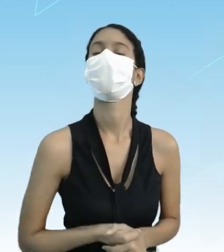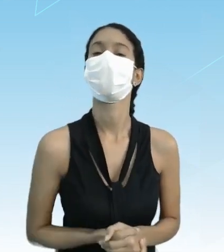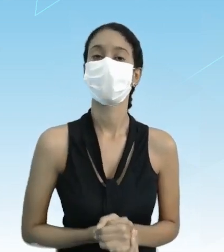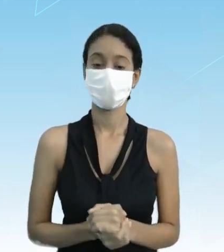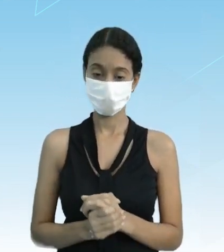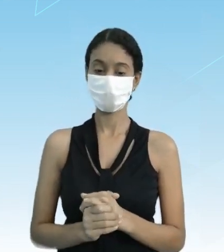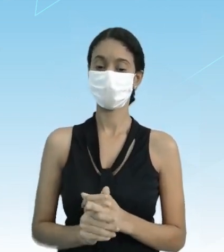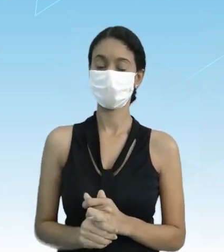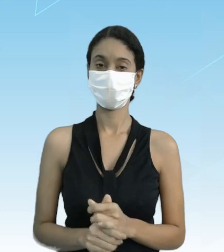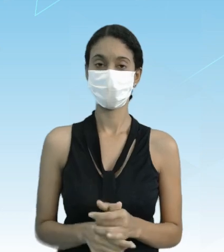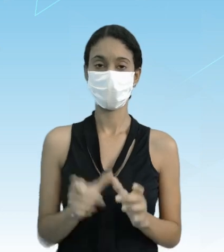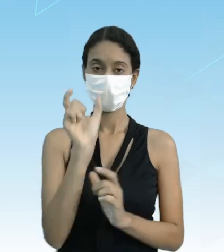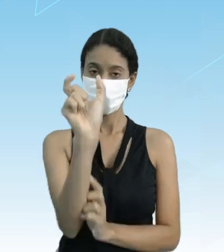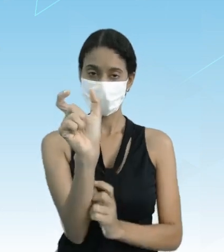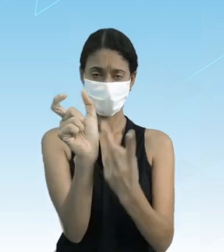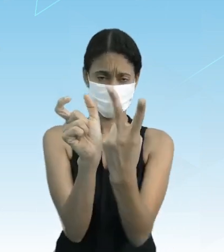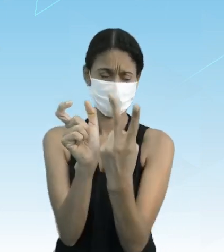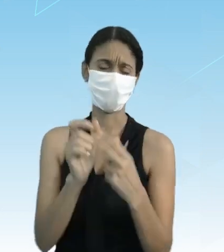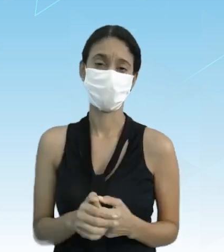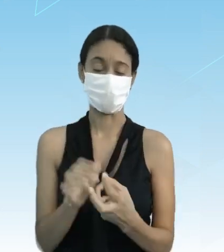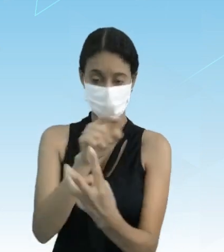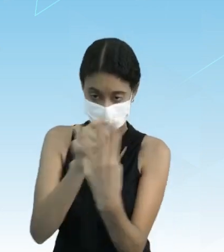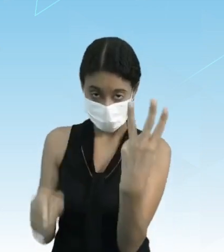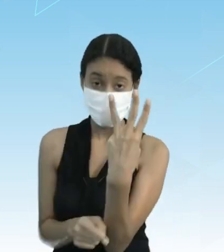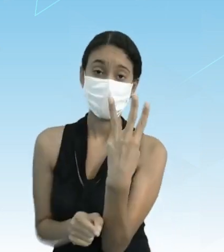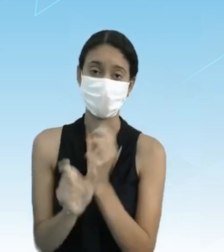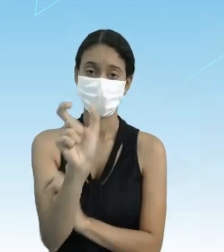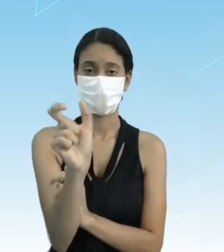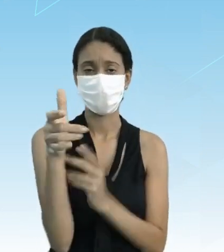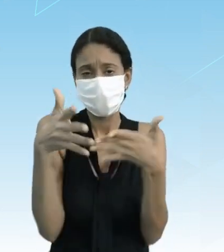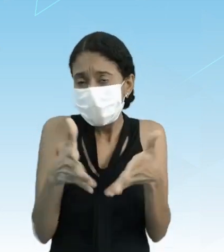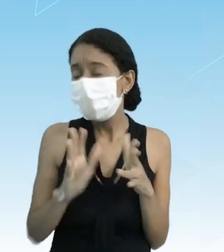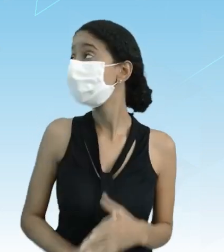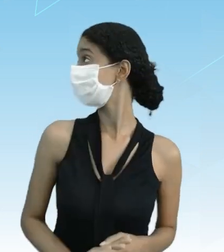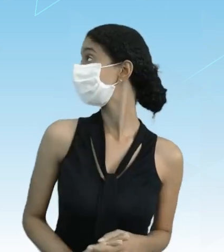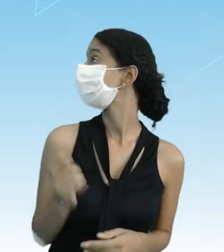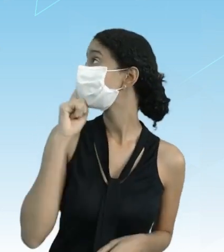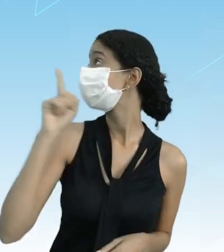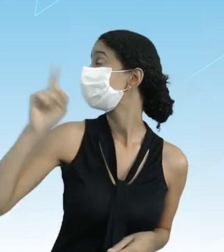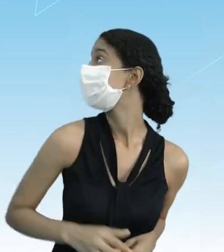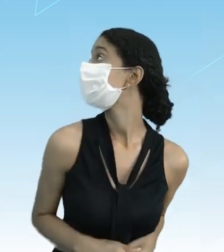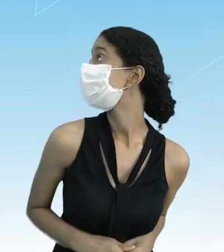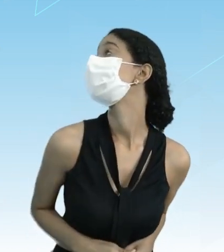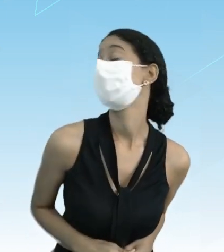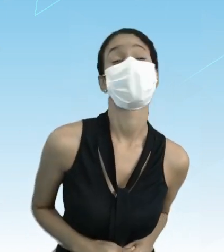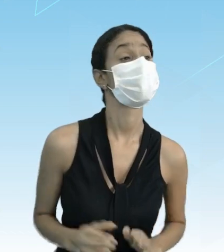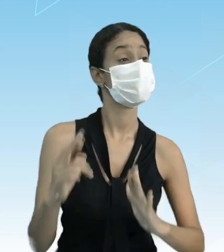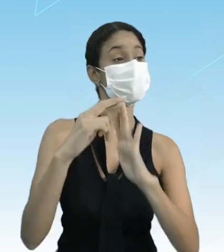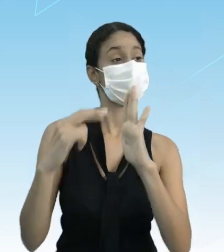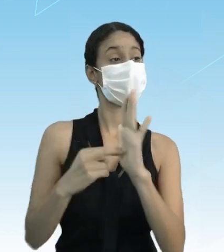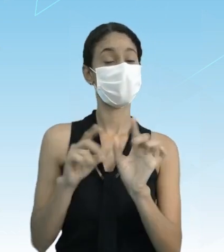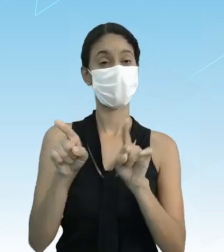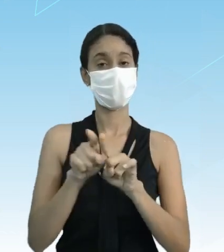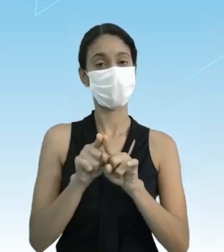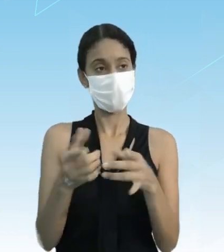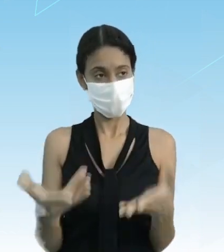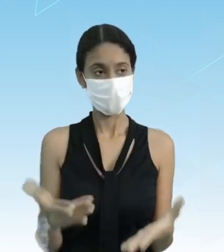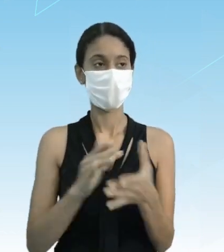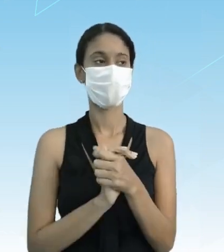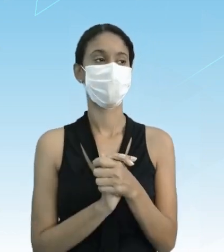palavras aqui bem chaves. Aliás, três. Vamos lá aqui. Na tela nós temos aqui as regras, não é isso? Mas eu queria chamar a